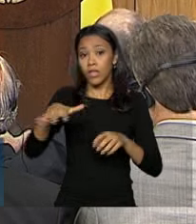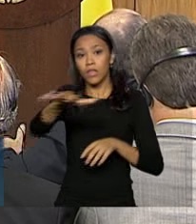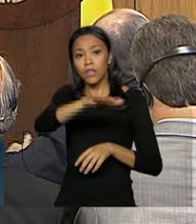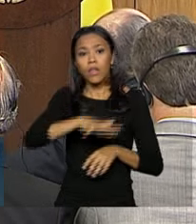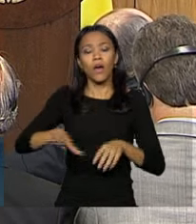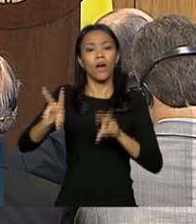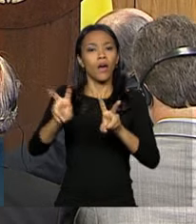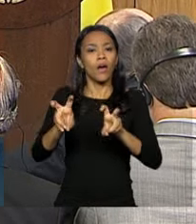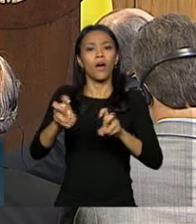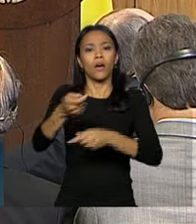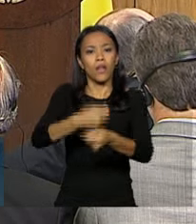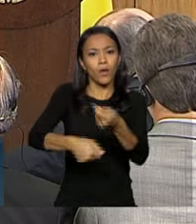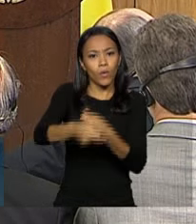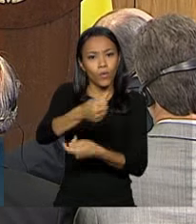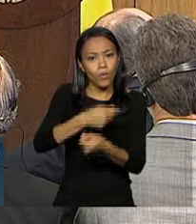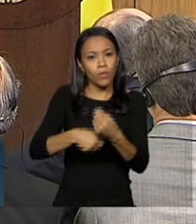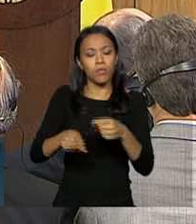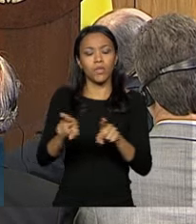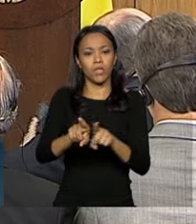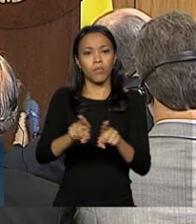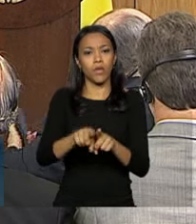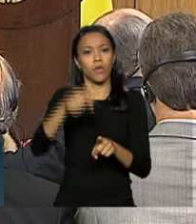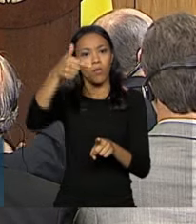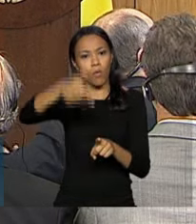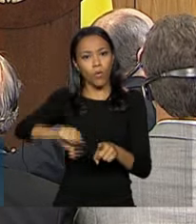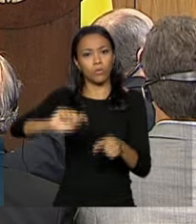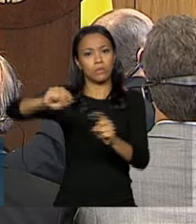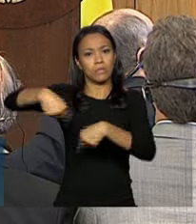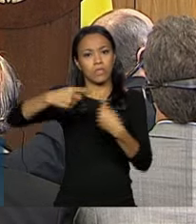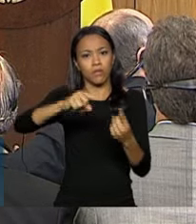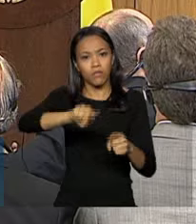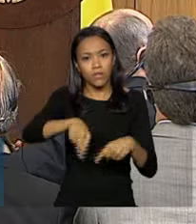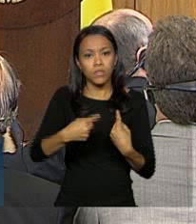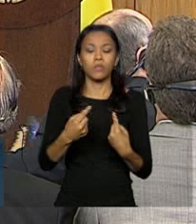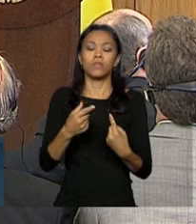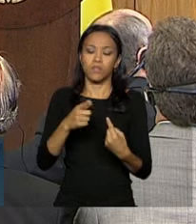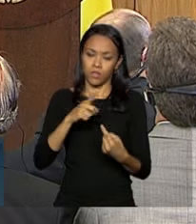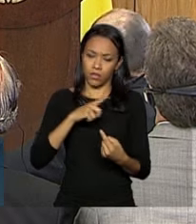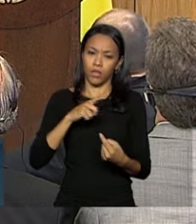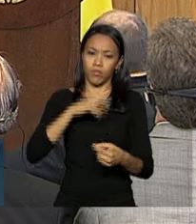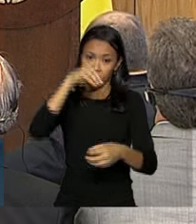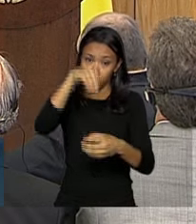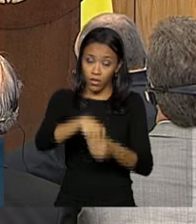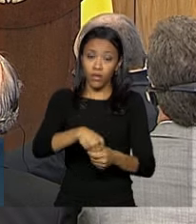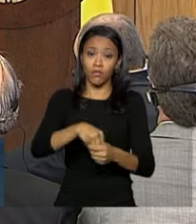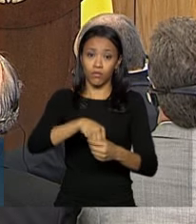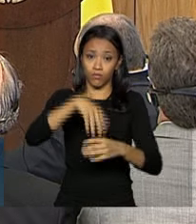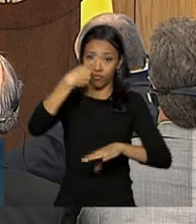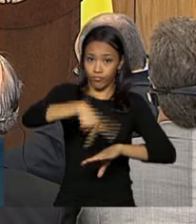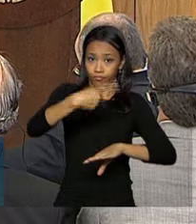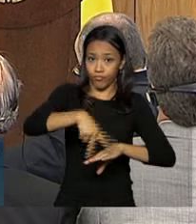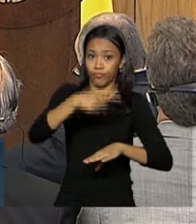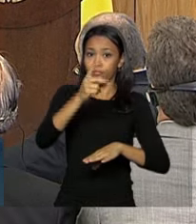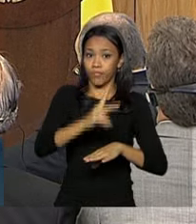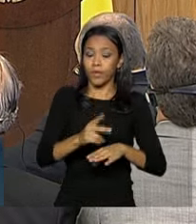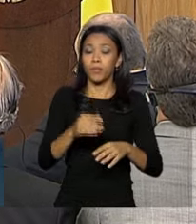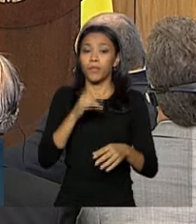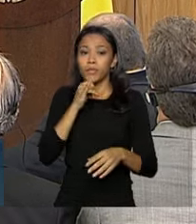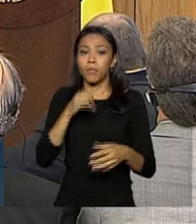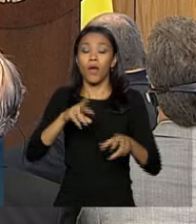No que respeita aos desafios a nível da política externa, por exemplo, a reunião do